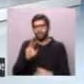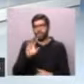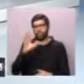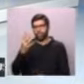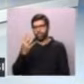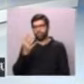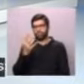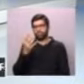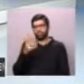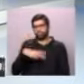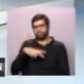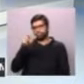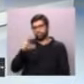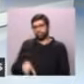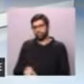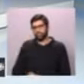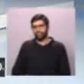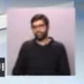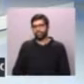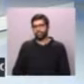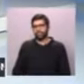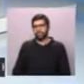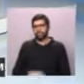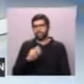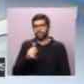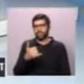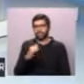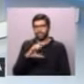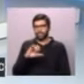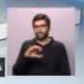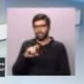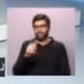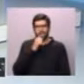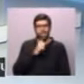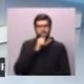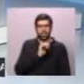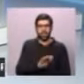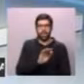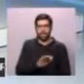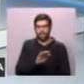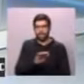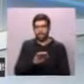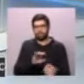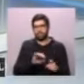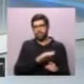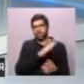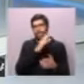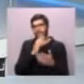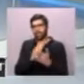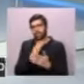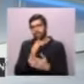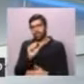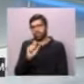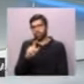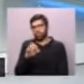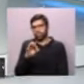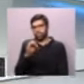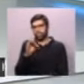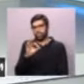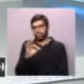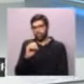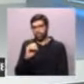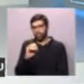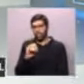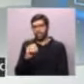no continente. Temos então um anticiclone localizado na região dos Açores, que se estende em crista até ao Golfo da Biscaia, ao oeste dos